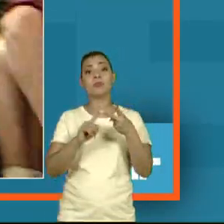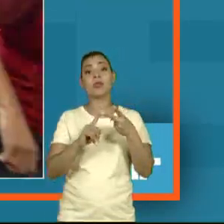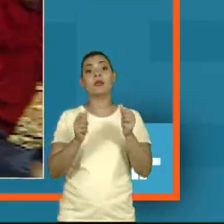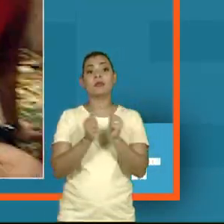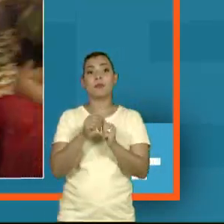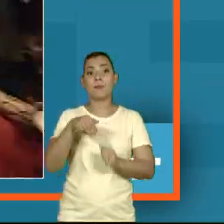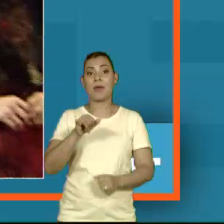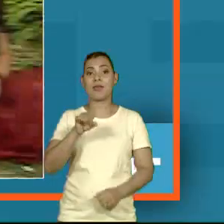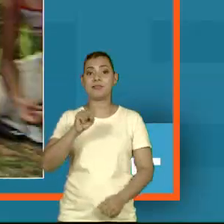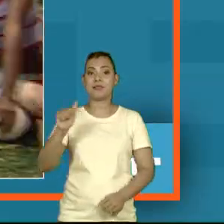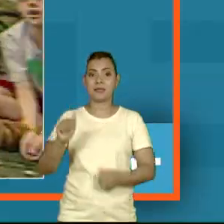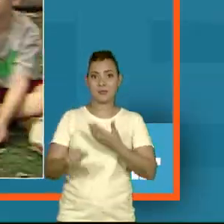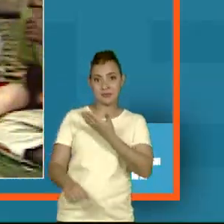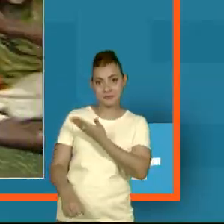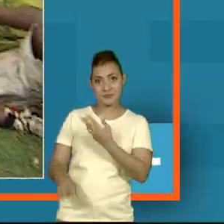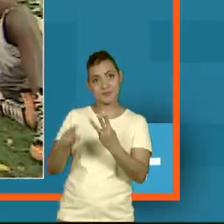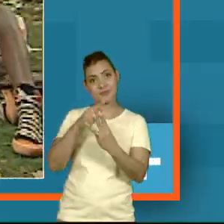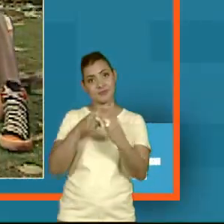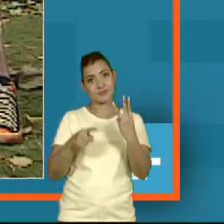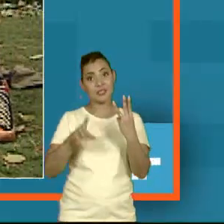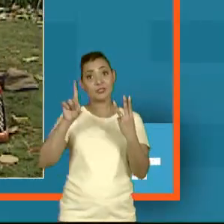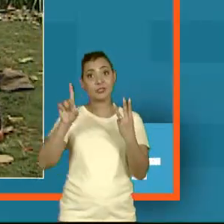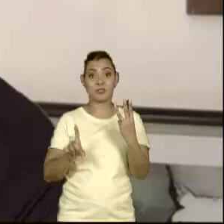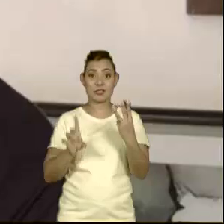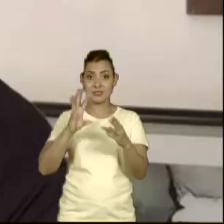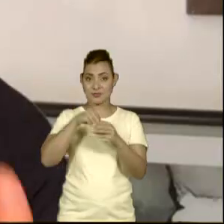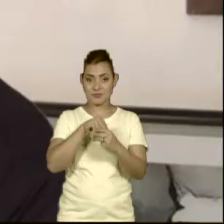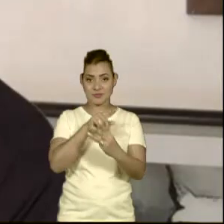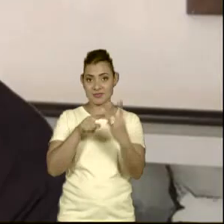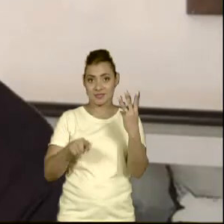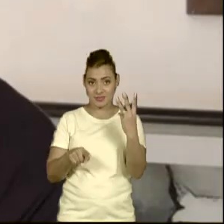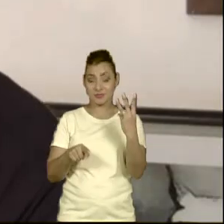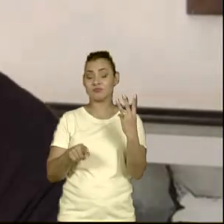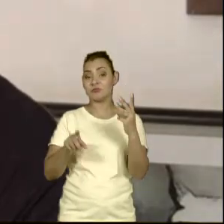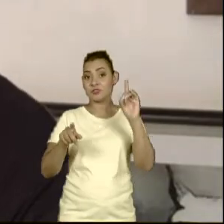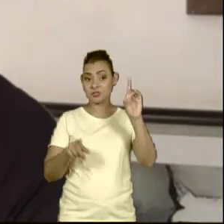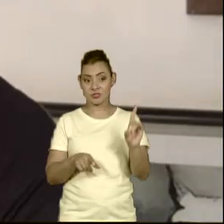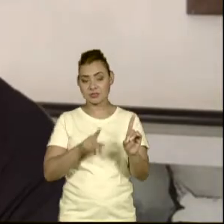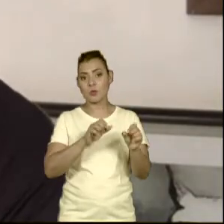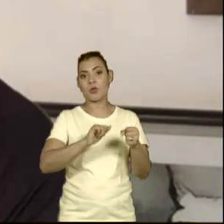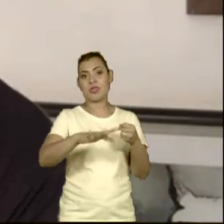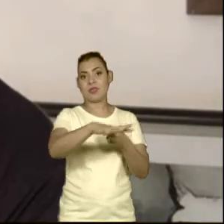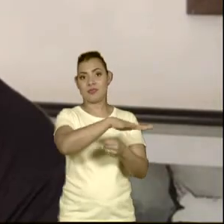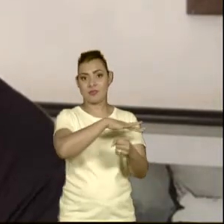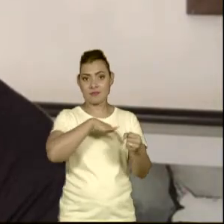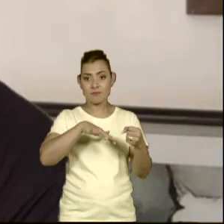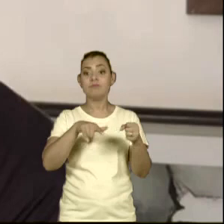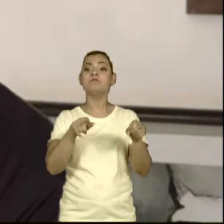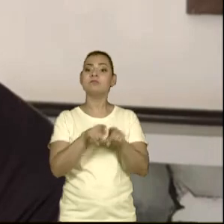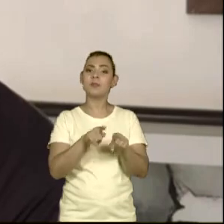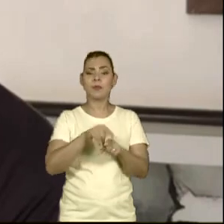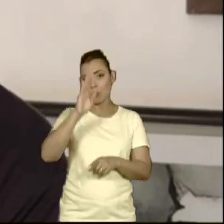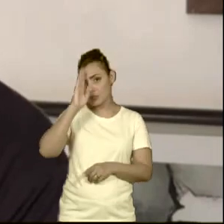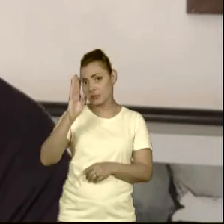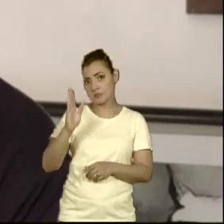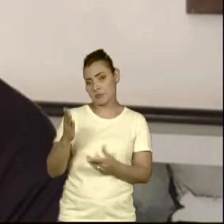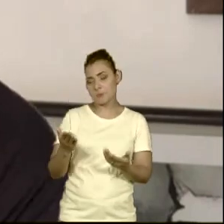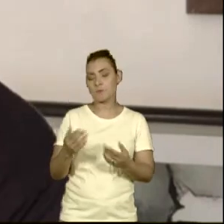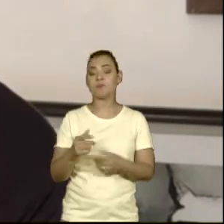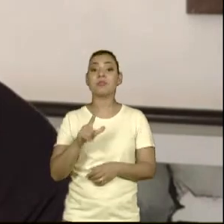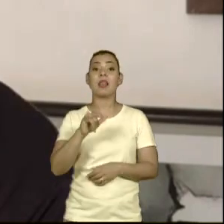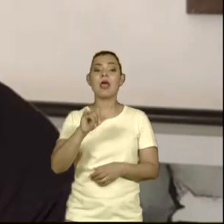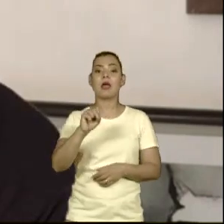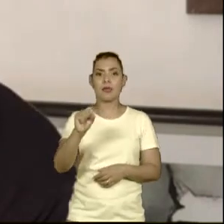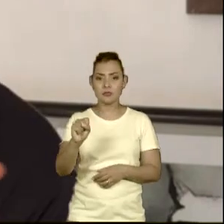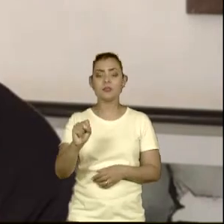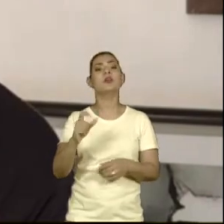Maísa Zakizuki seria o núcleo de direção da casa. Os três dividindo a direção, tendo a Laís Bodansky como principal. A Laís